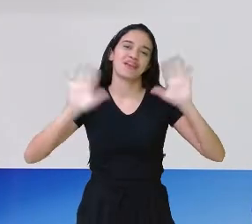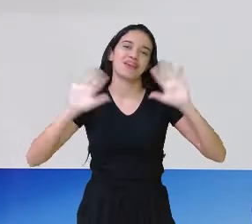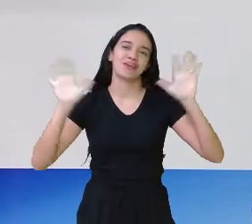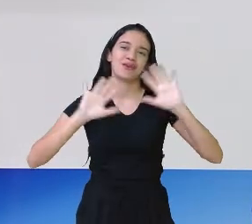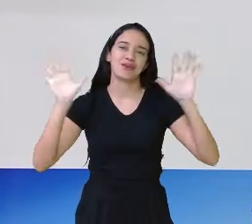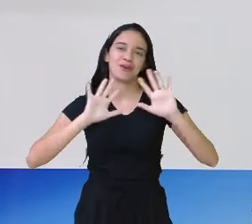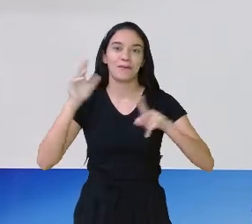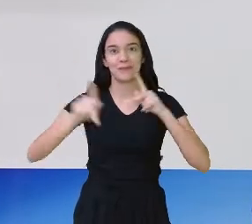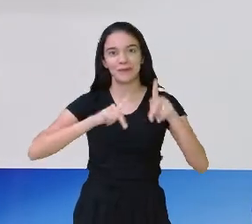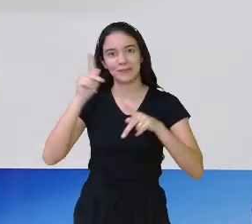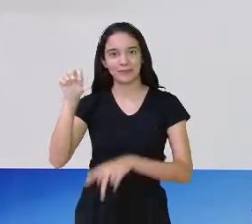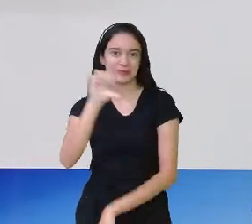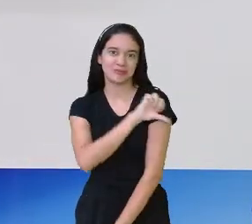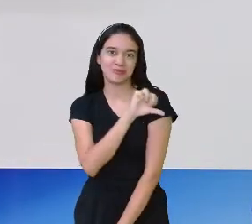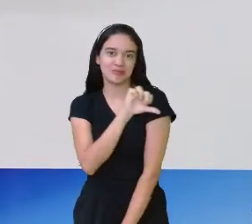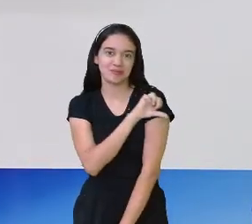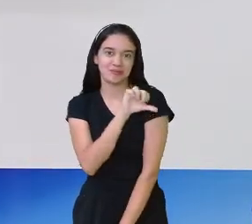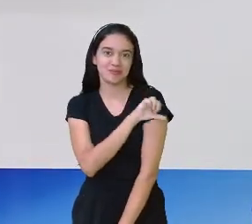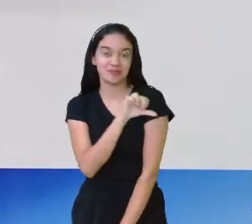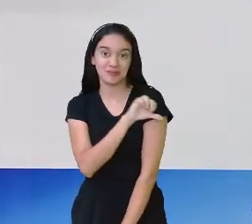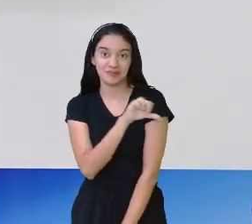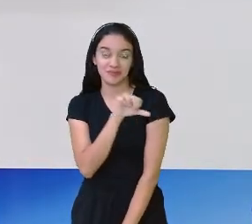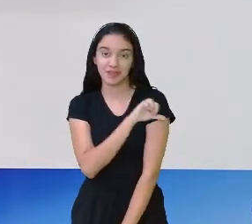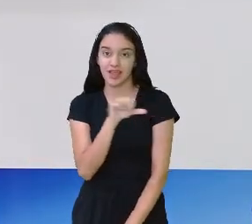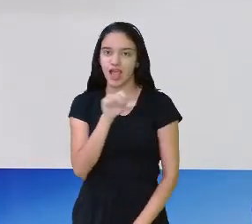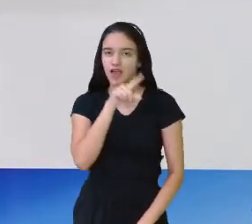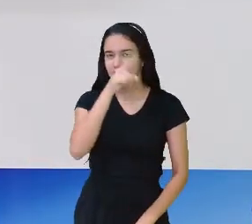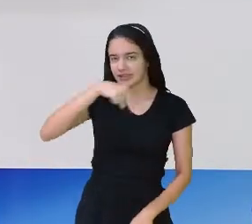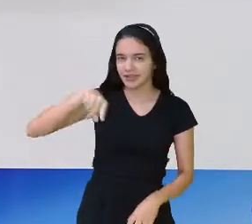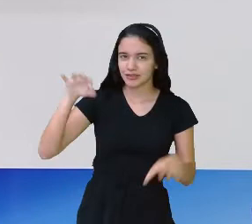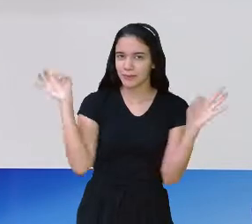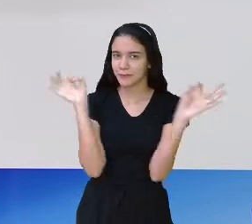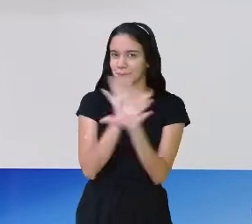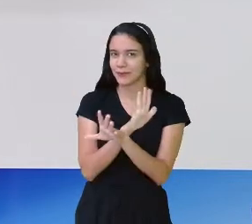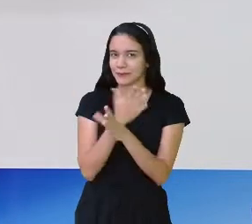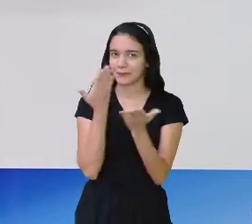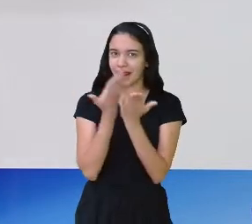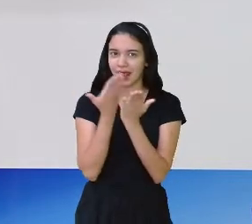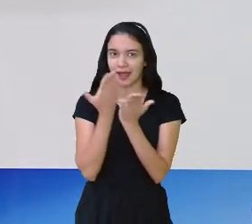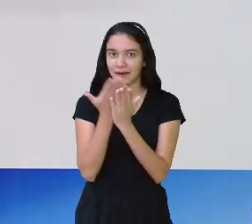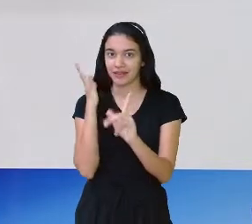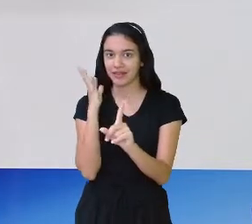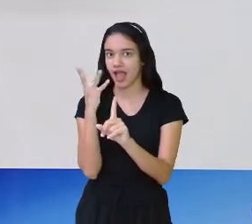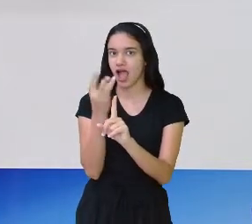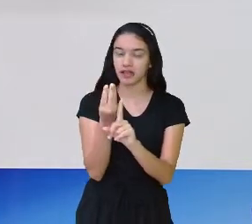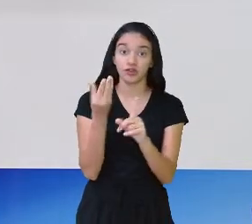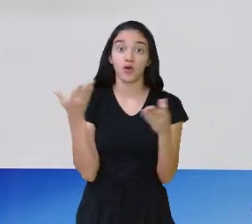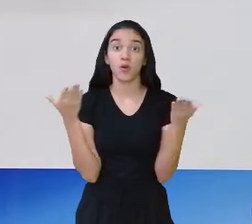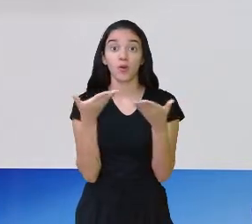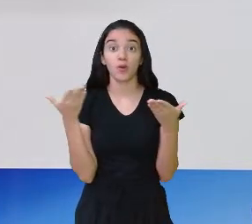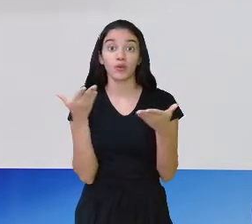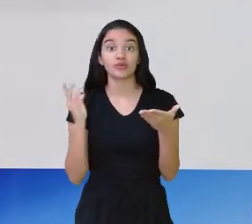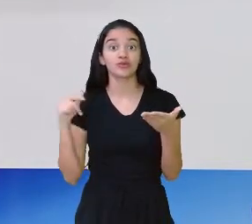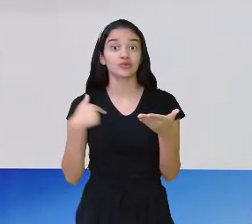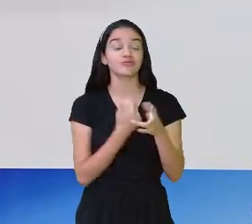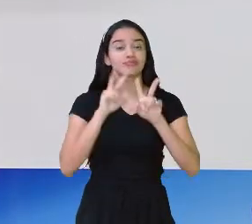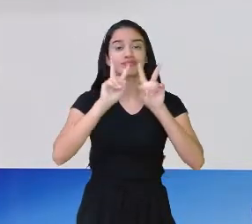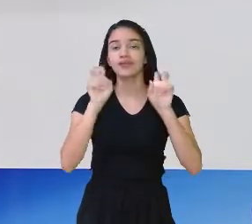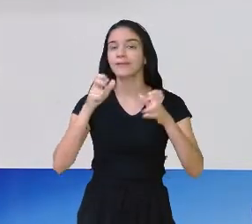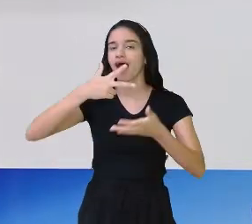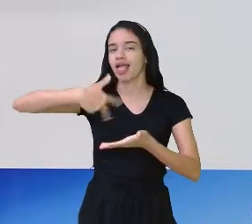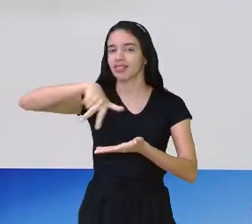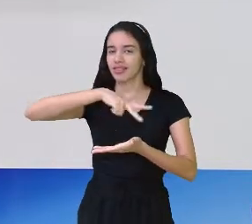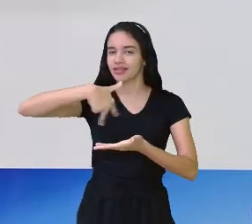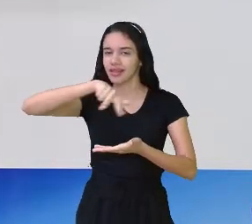Olá, meu povo do nono ano. E aí, estão prontos para a aula de arte? Hoje a gente vai falar de dança. Isso